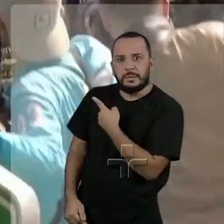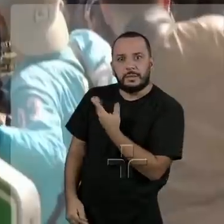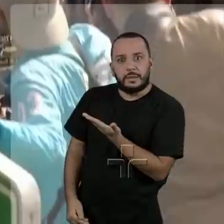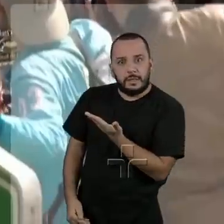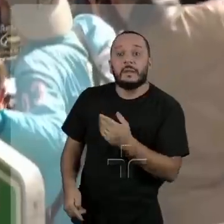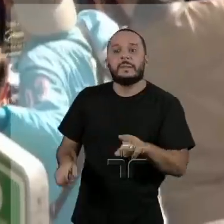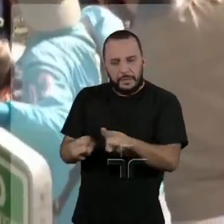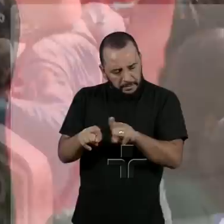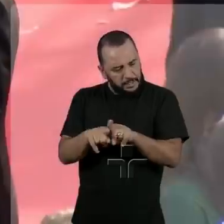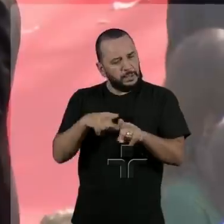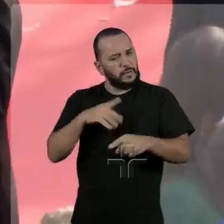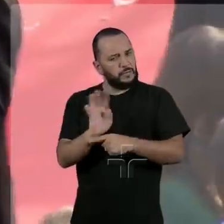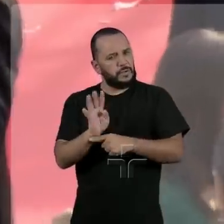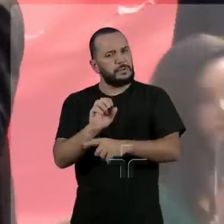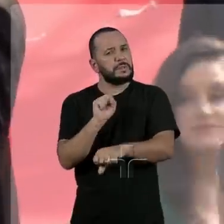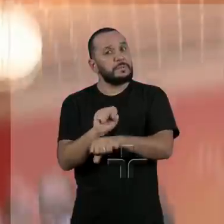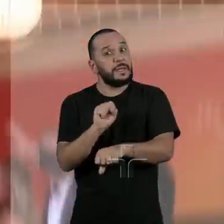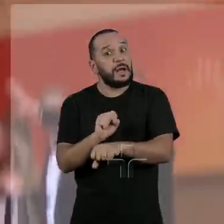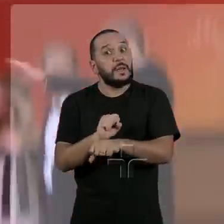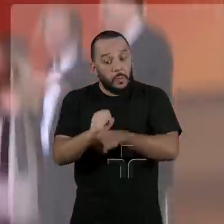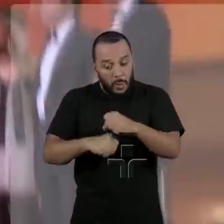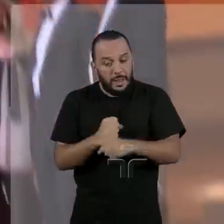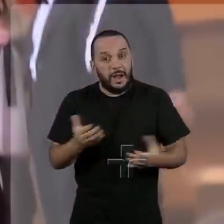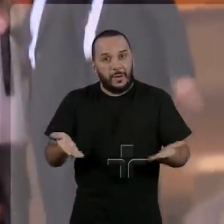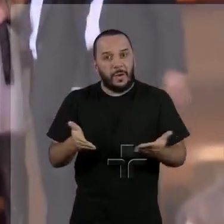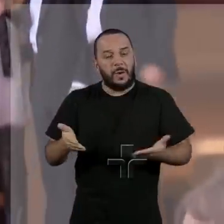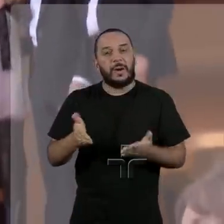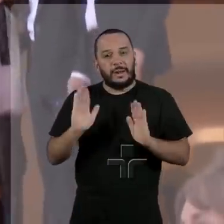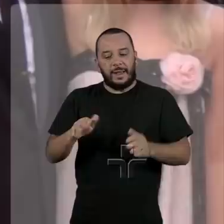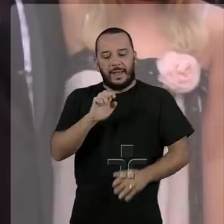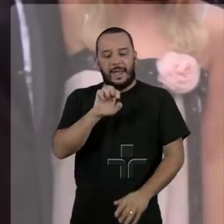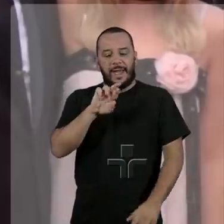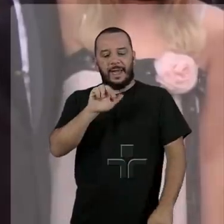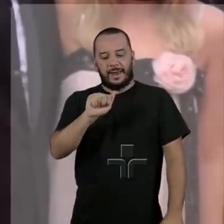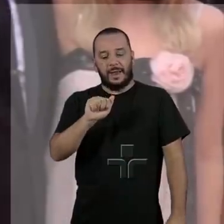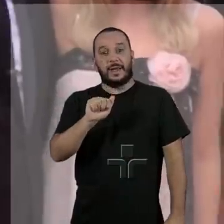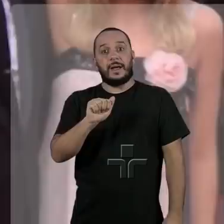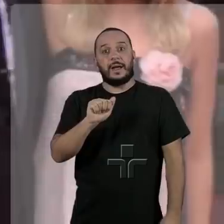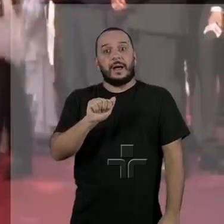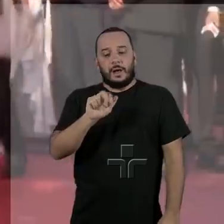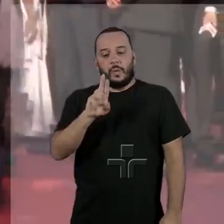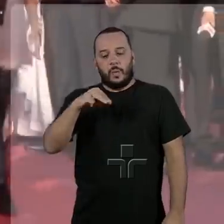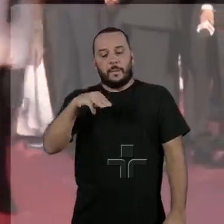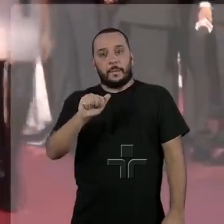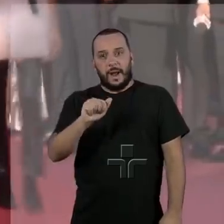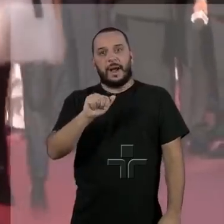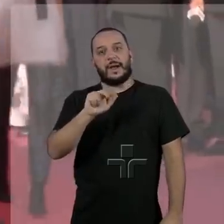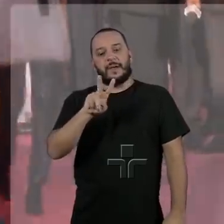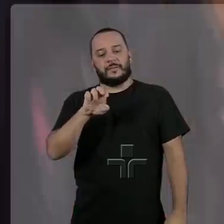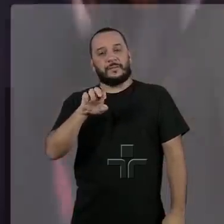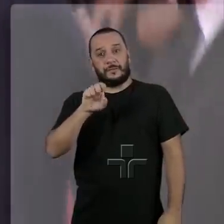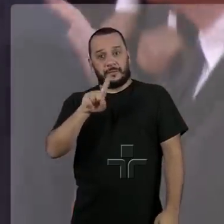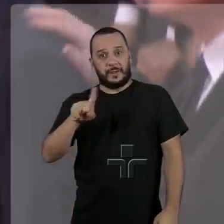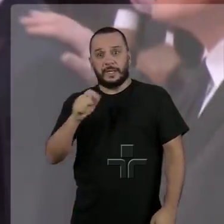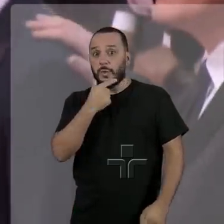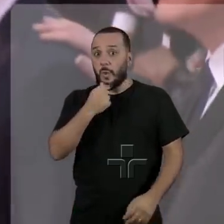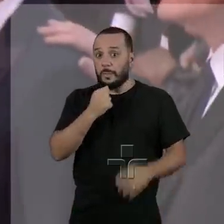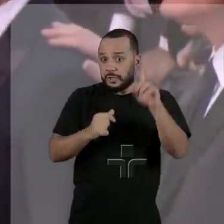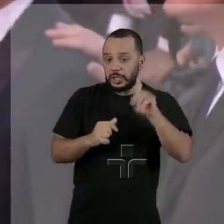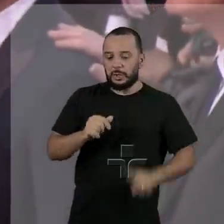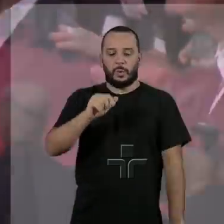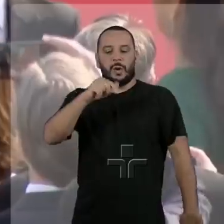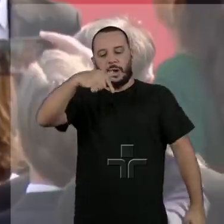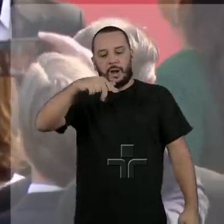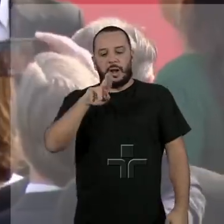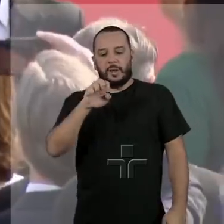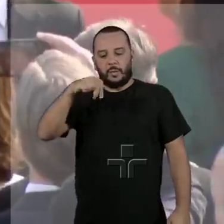Um dos filmes mais aguardados deste ano, Era Uma Vez em Hollywood, de Quentin Tarantino, reúne um elenco estrelado com Leonardo